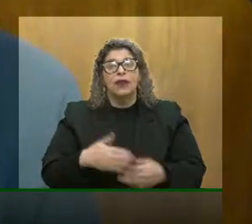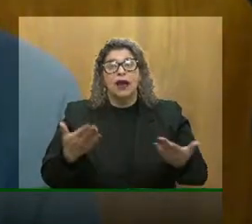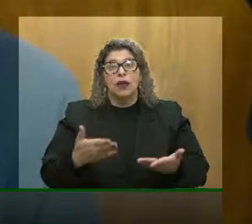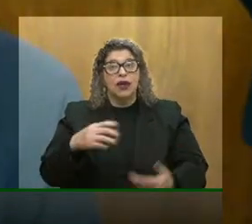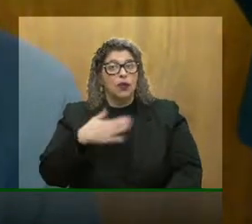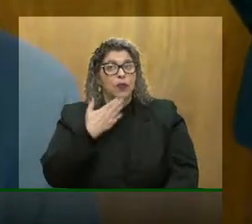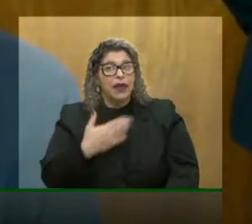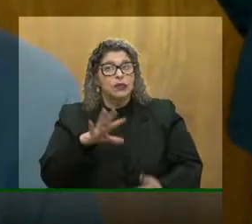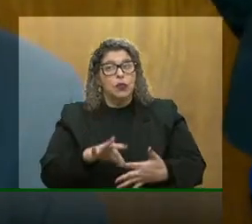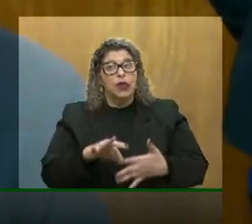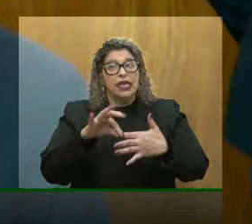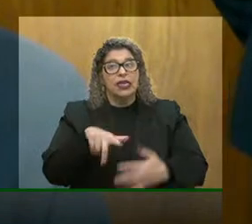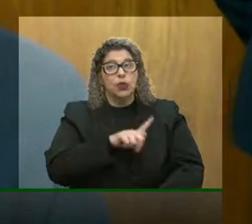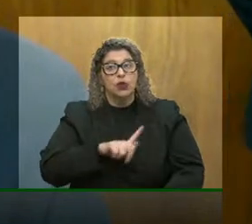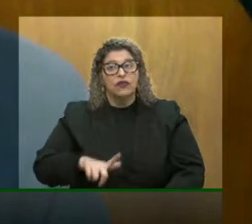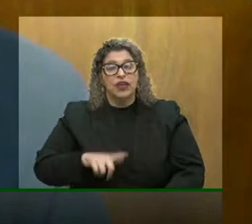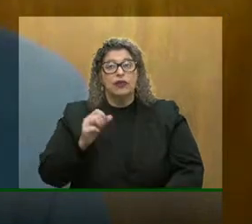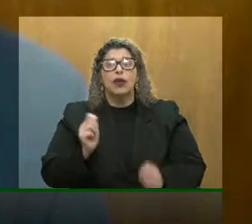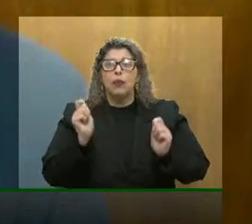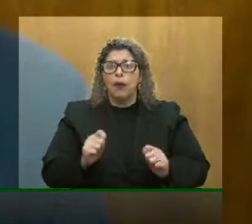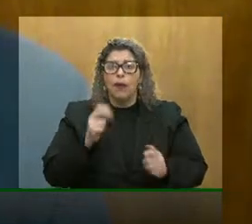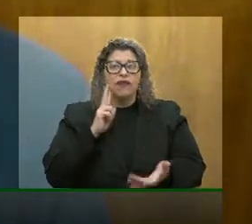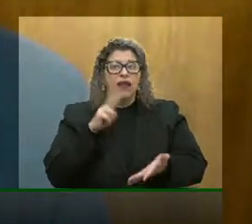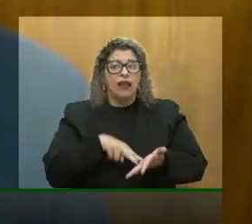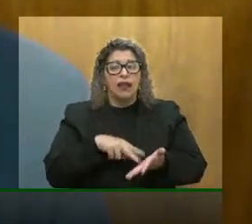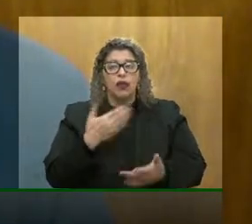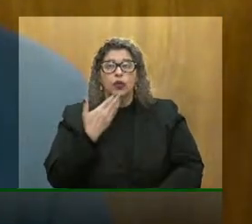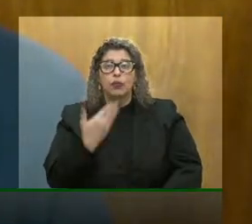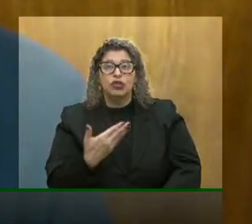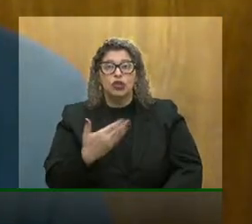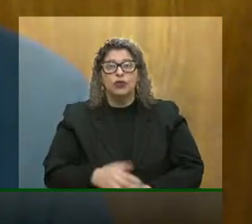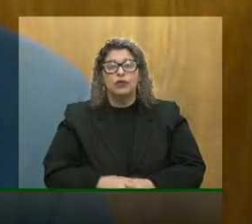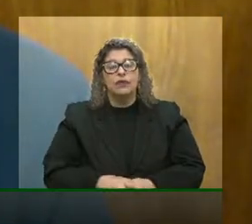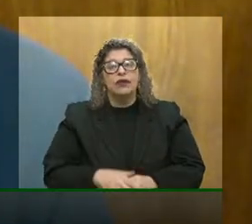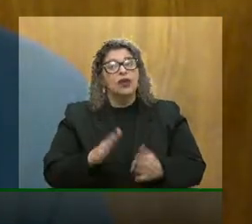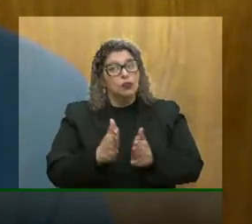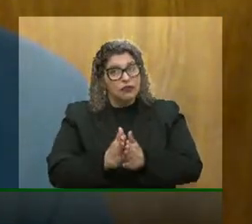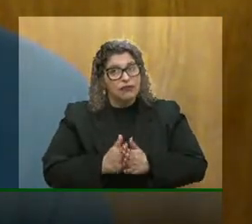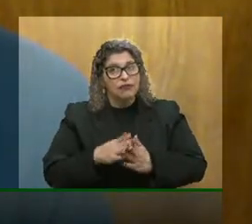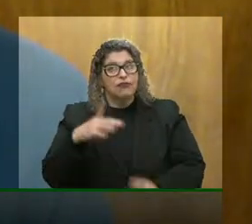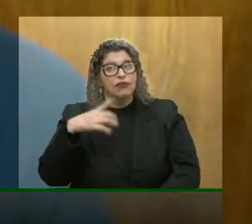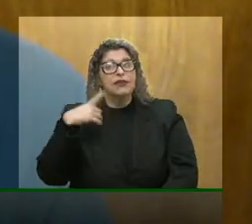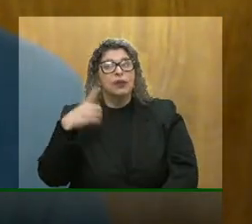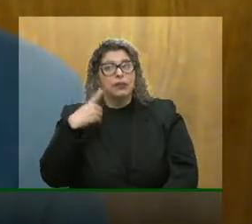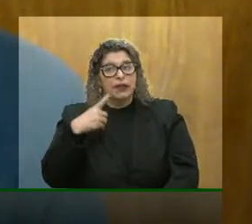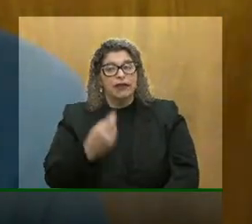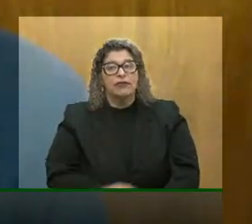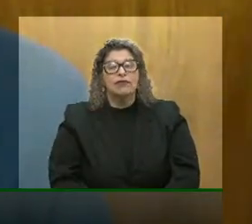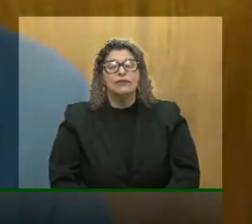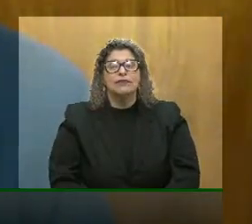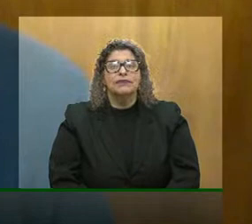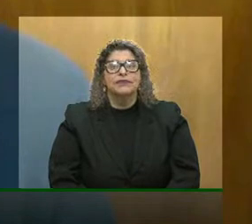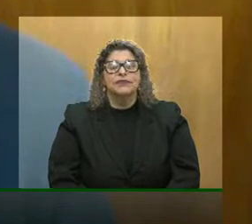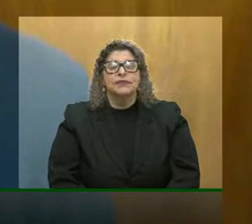deputado Frederico Antunes que proceda à leitura do requerimento. Por gentileza, deputado Frederico Antunes.